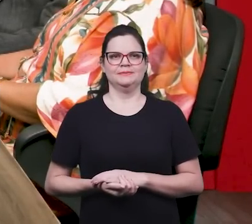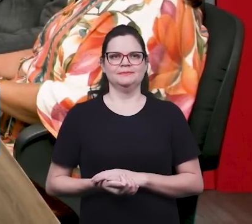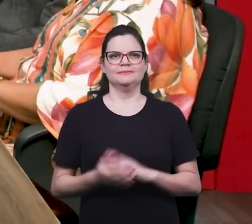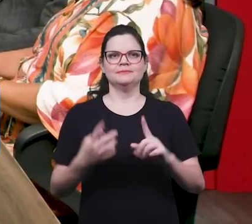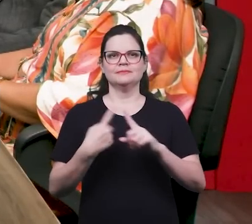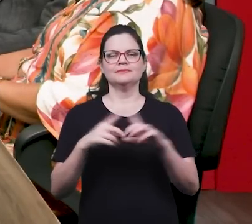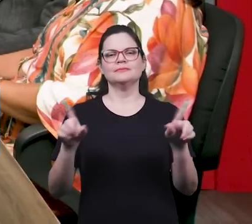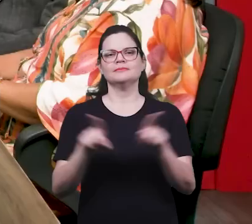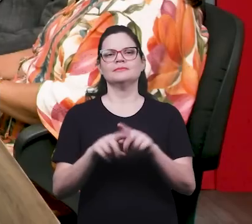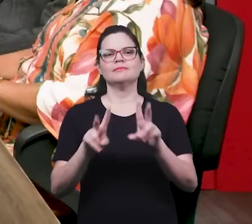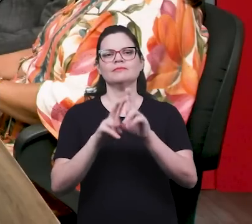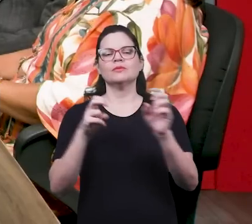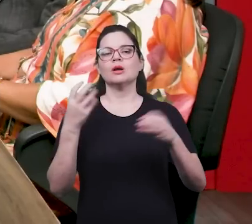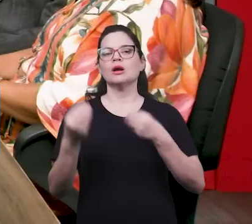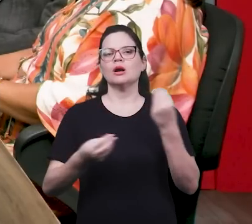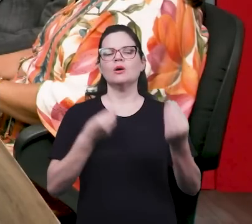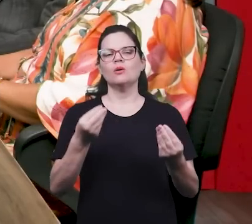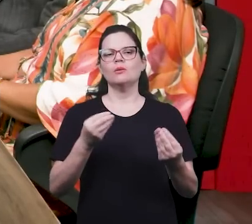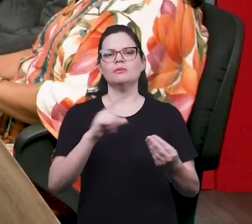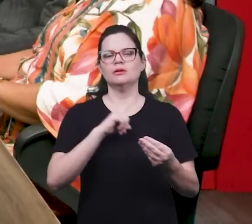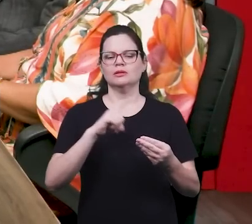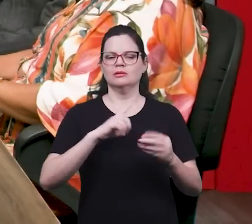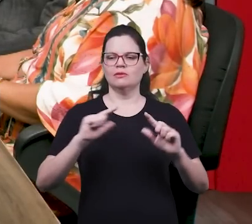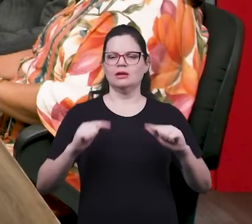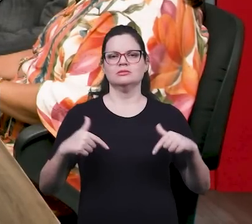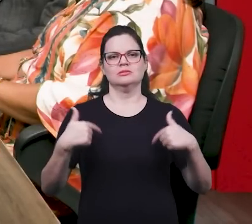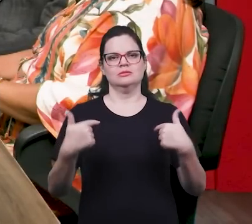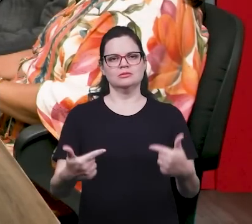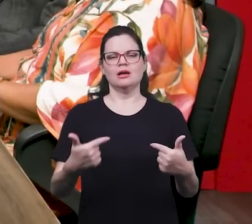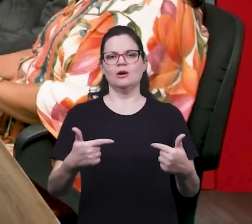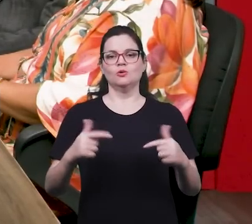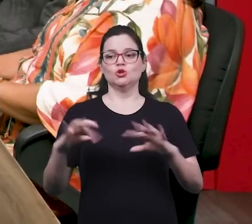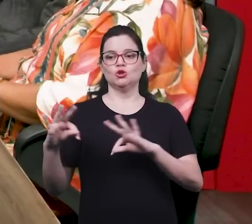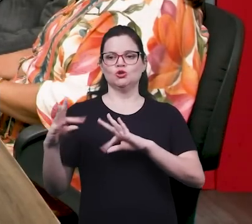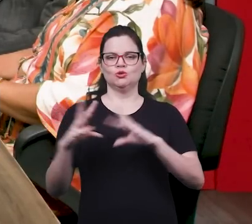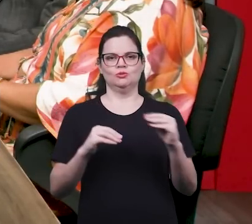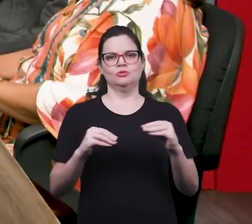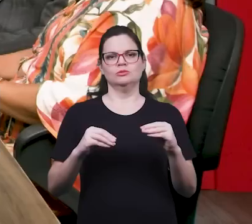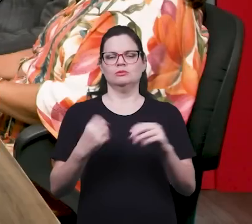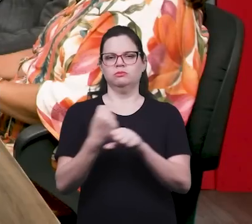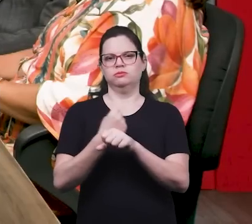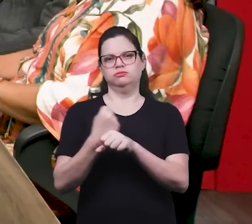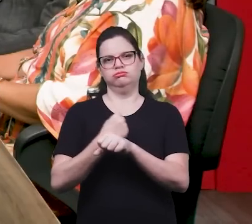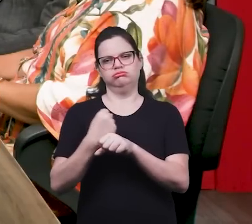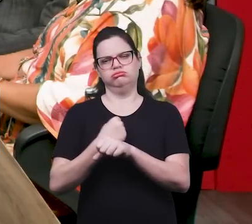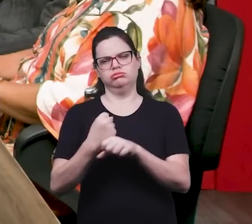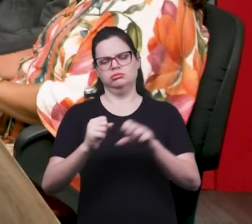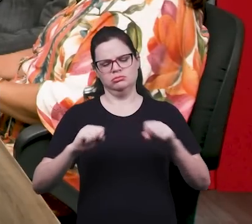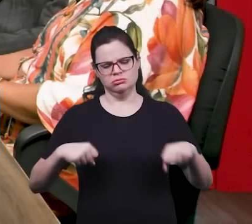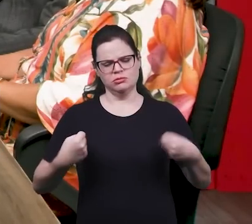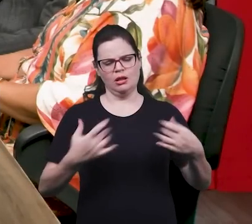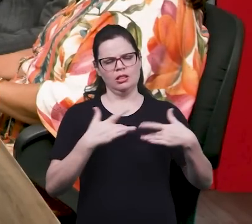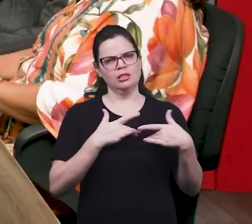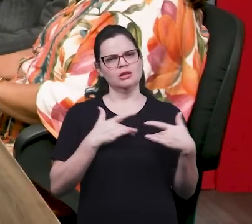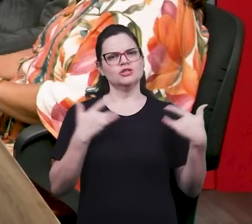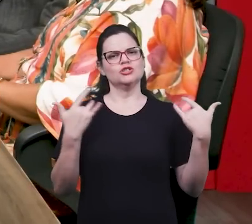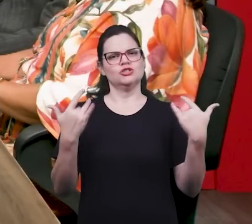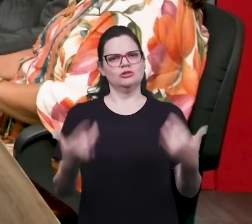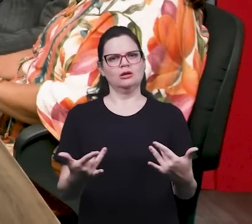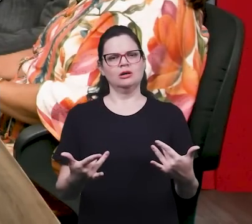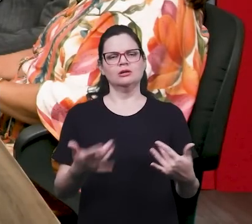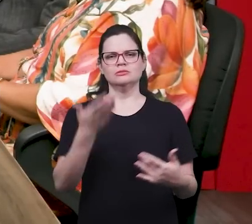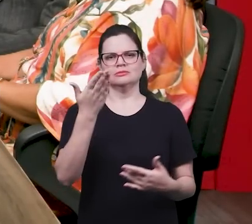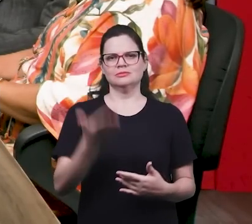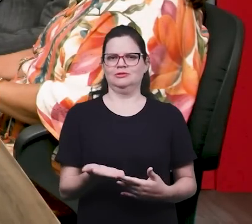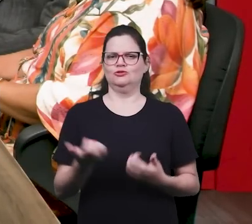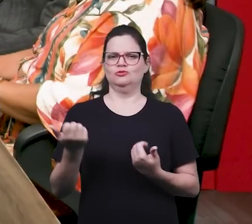mas sobretudo do efeito, do impacto que todo esse trabalho de anos de dedicação de um